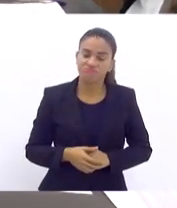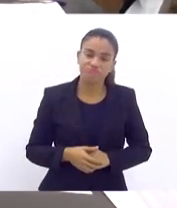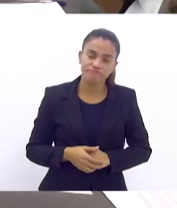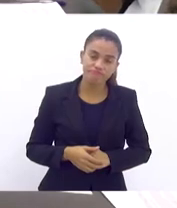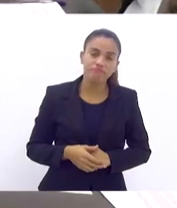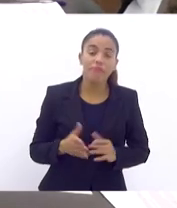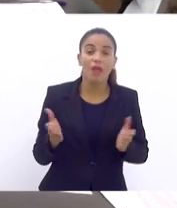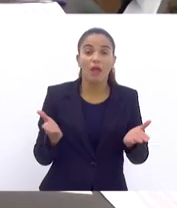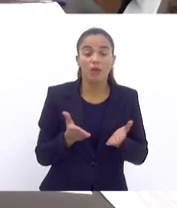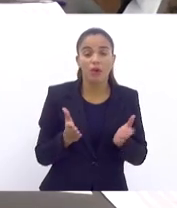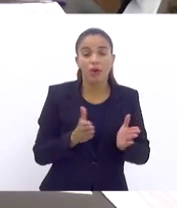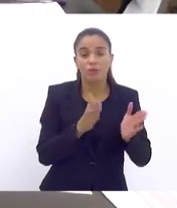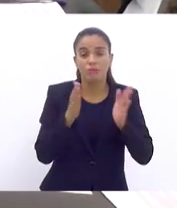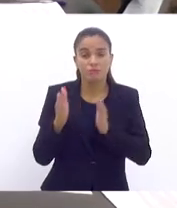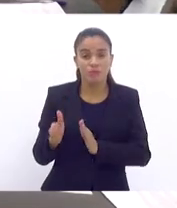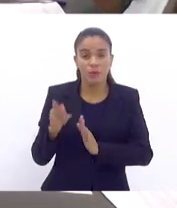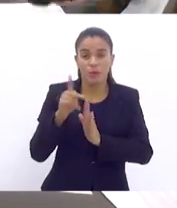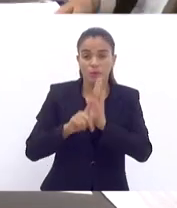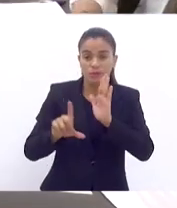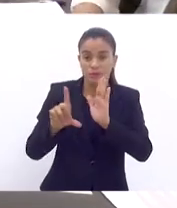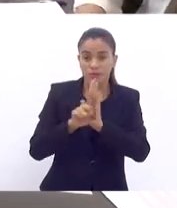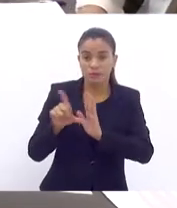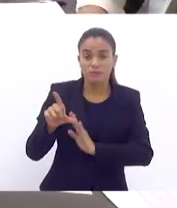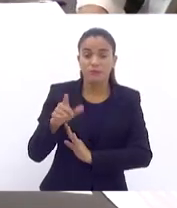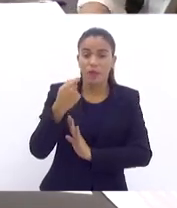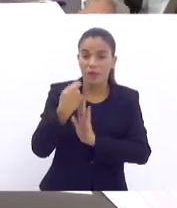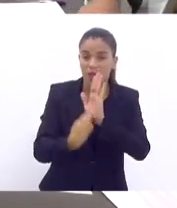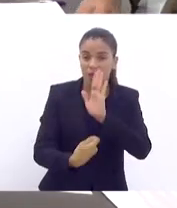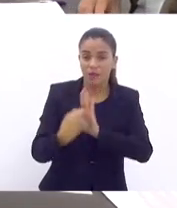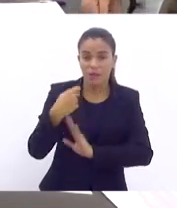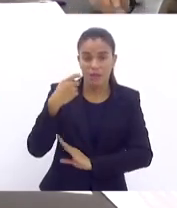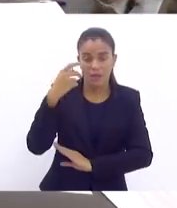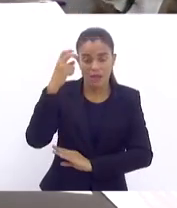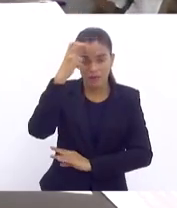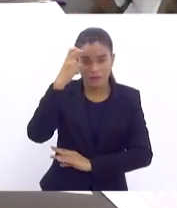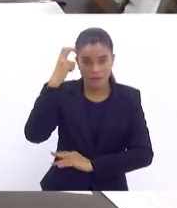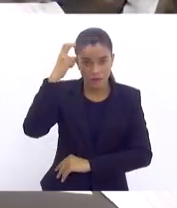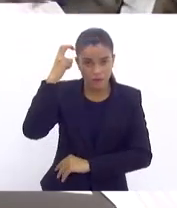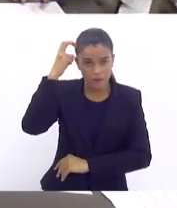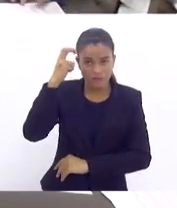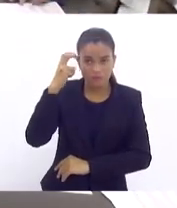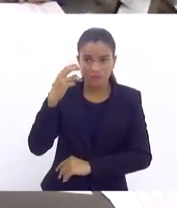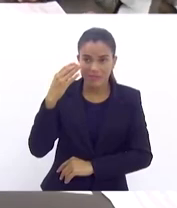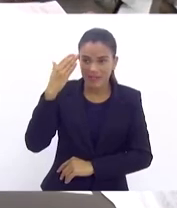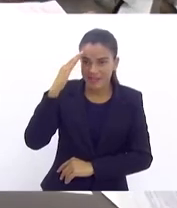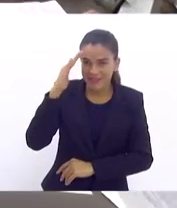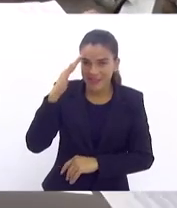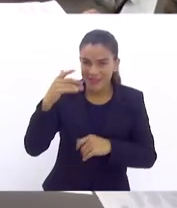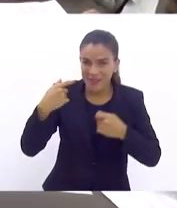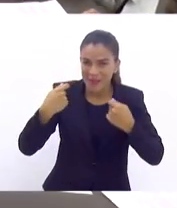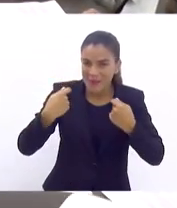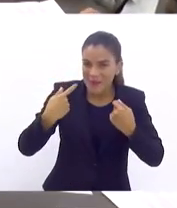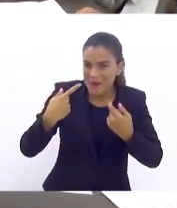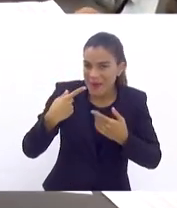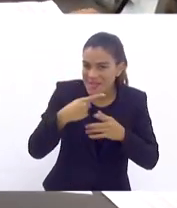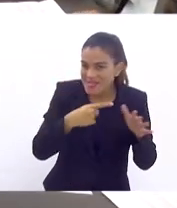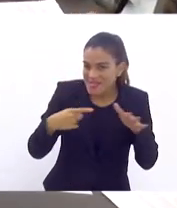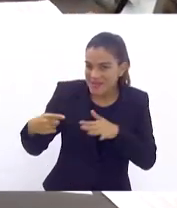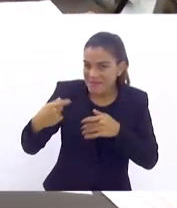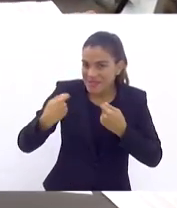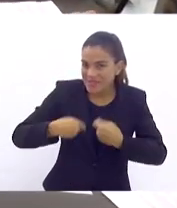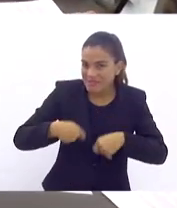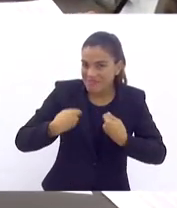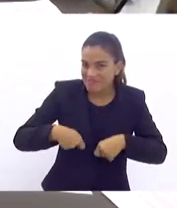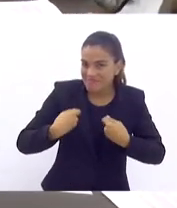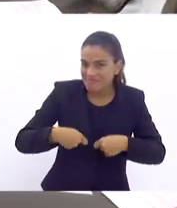passo aos projetos de relatoria deputada Verônica Lima entendeu a necessidade dessa semana sabática Deputado